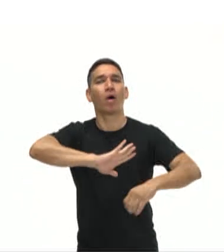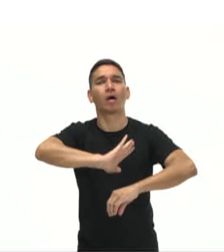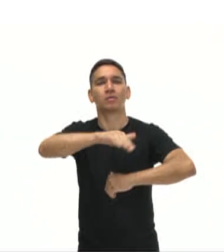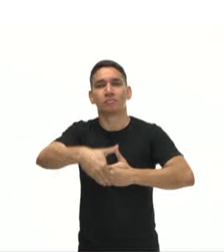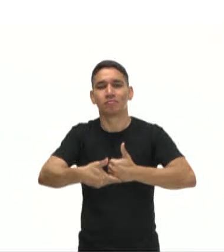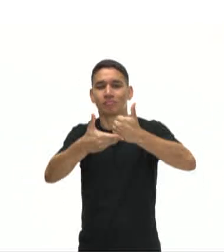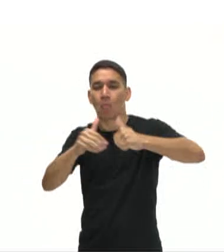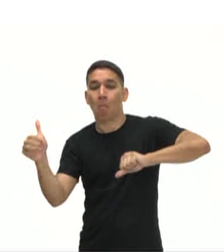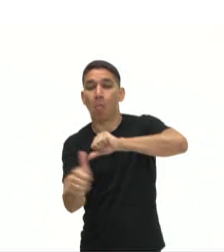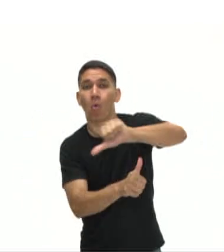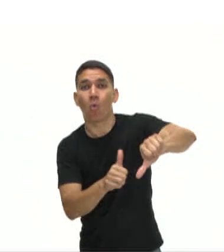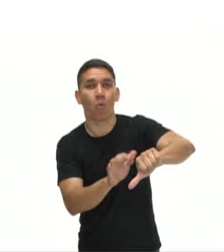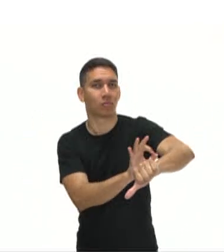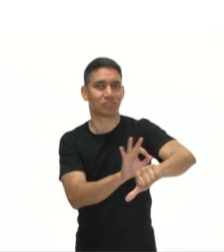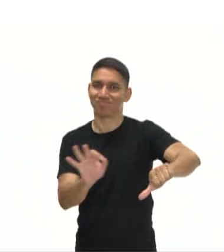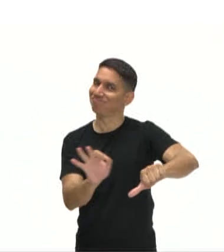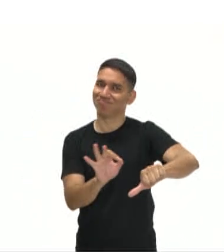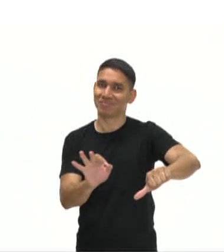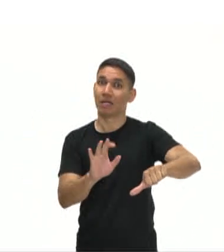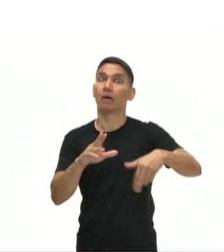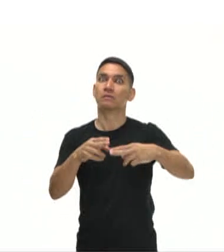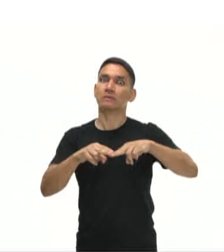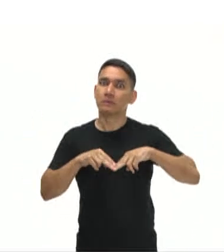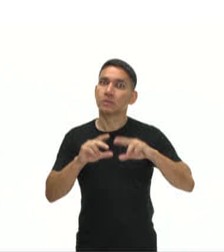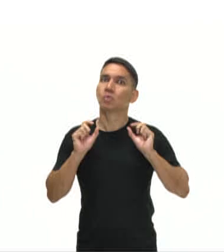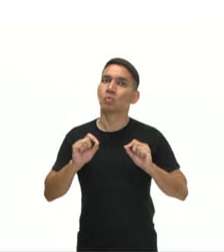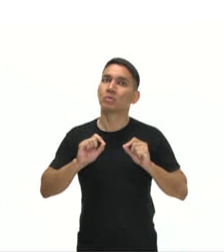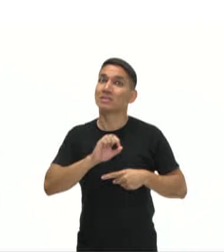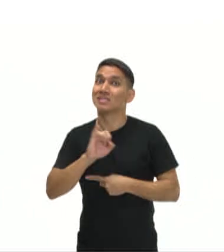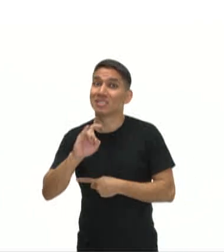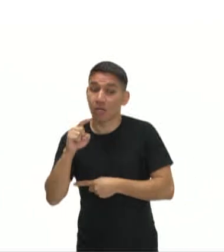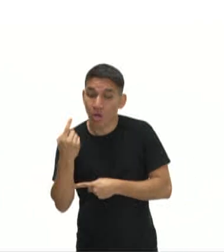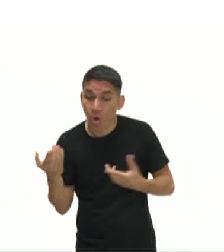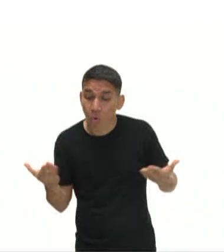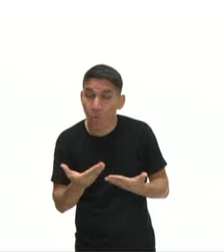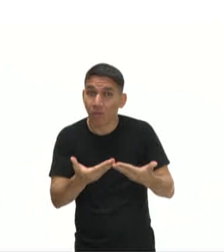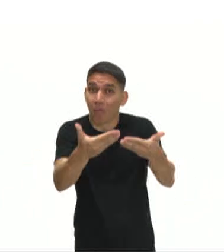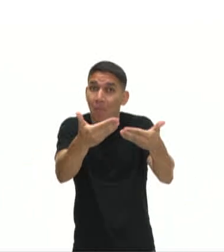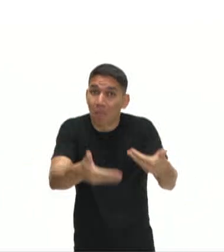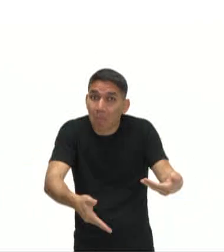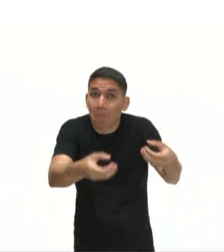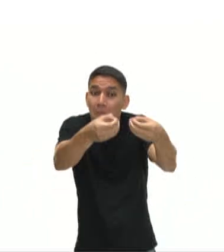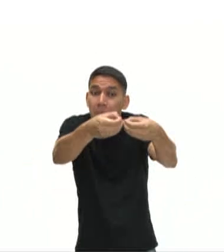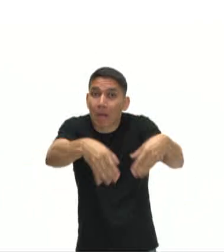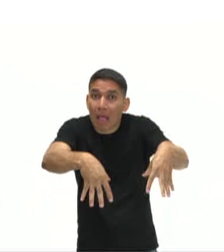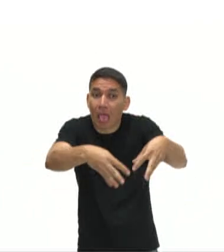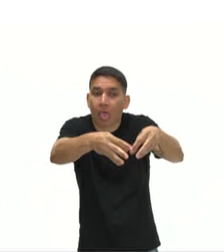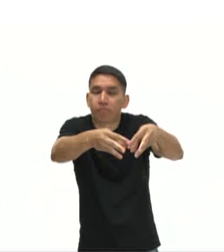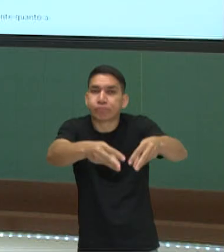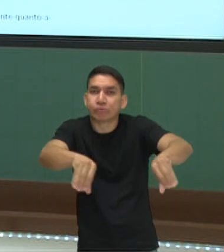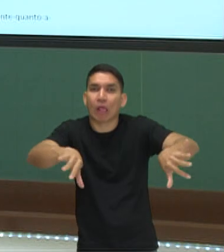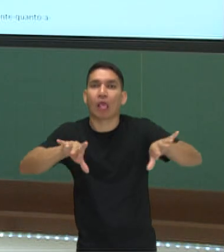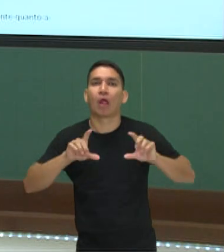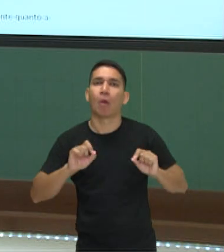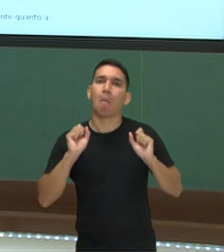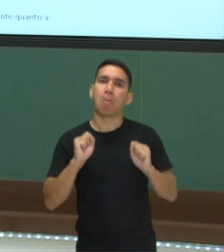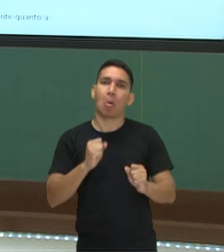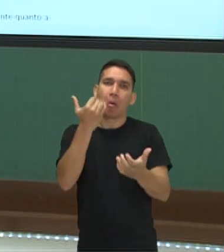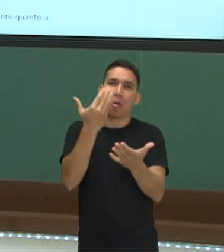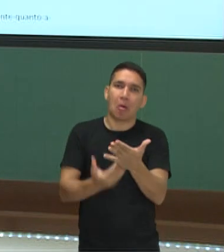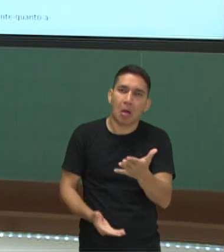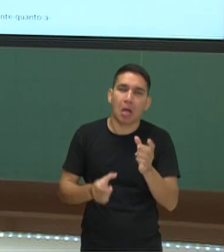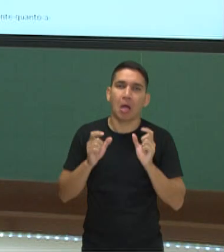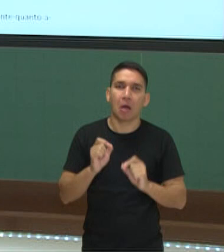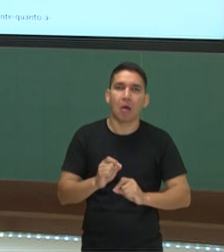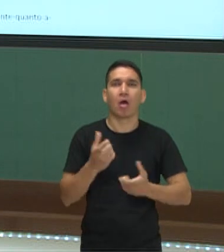ou seja, o solo que estamos perdendo hoje por erosão, que pode ser eólica ou